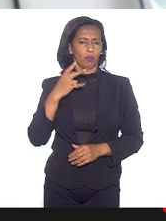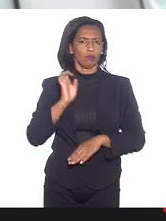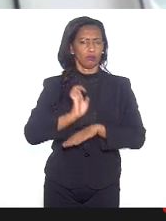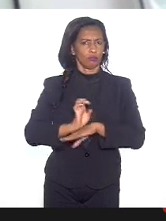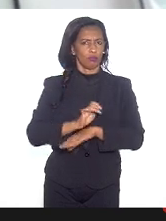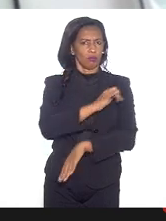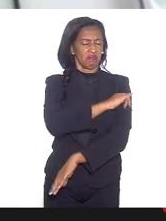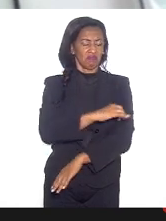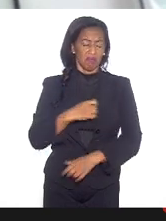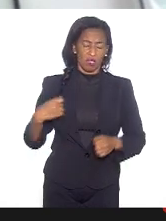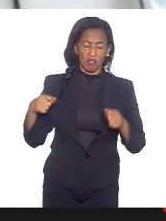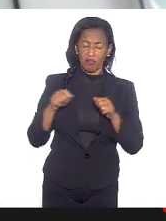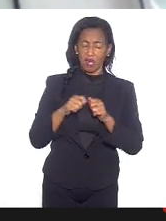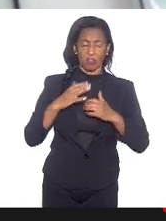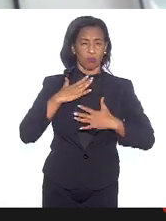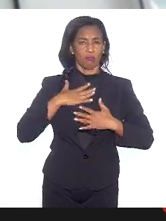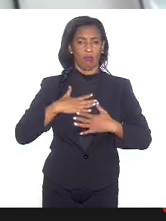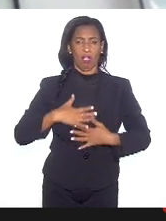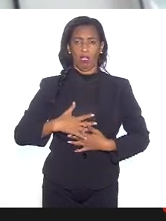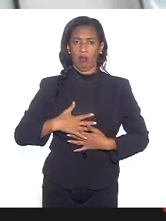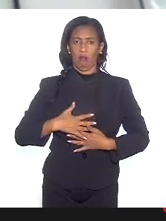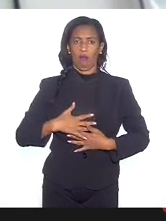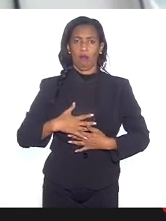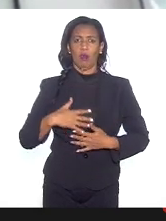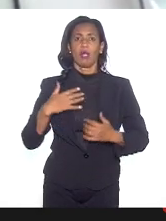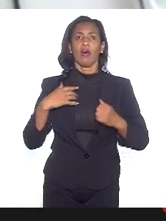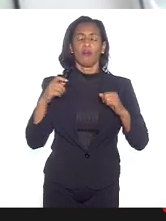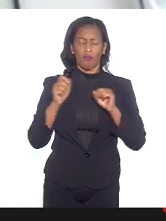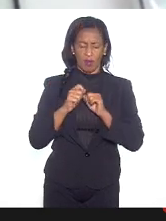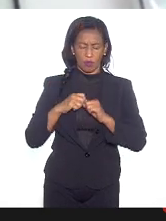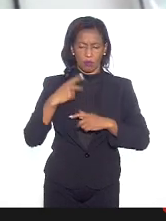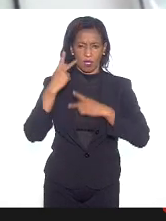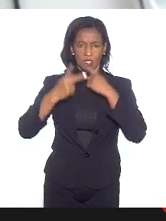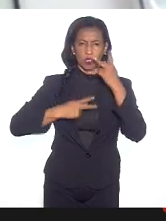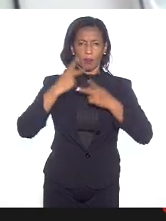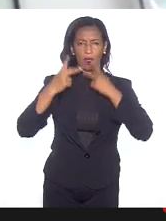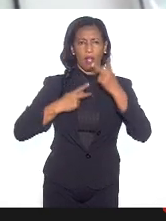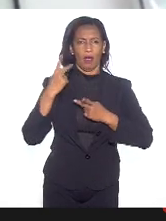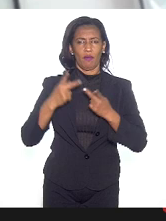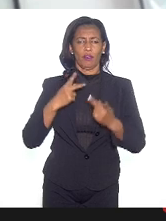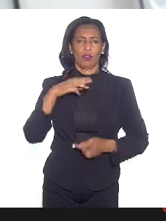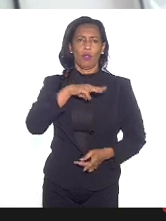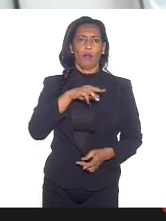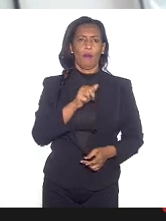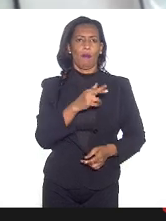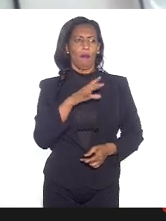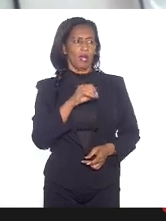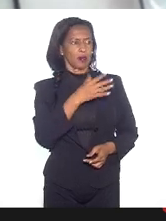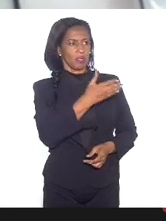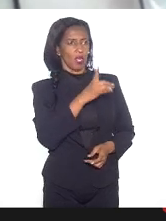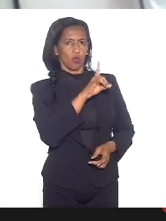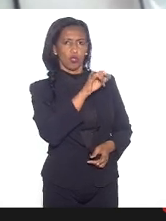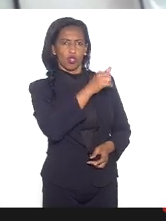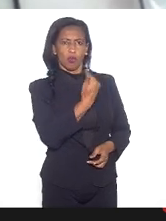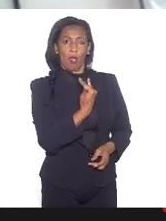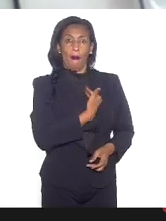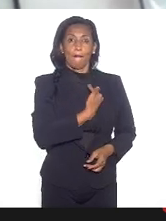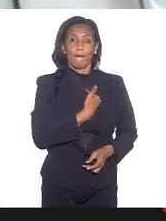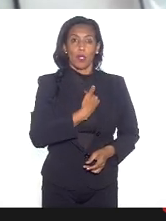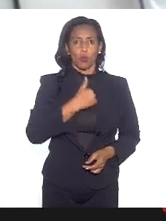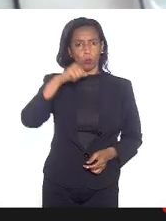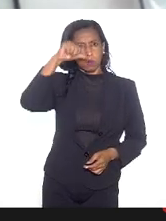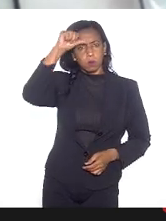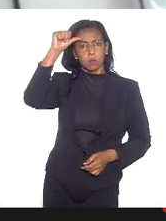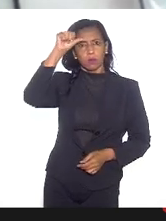com toda a tranquilidade do mundo. Faço minhas as palavras do deputado Marcelo Dino. Sou, antes de mais nada, amigo do governador Cláudio